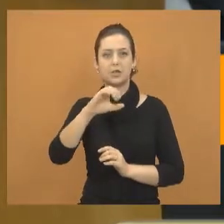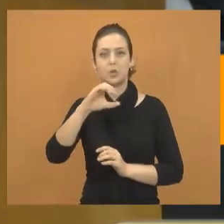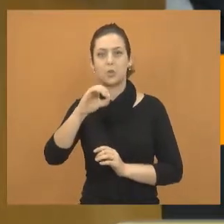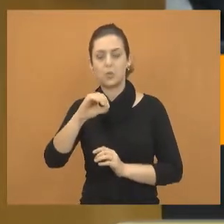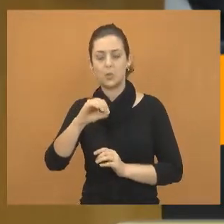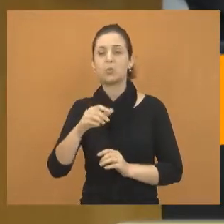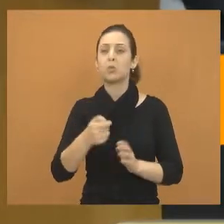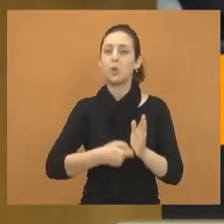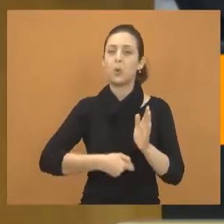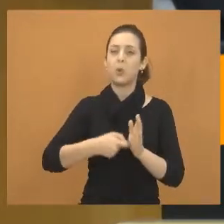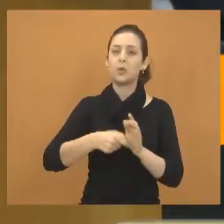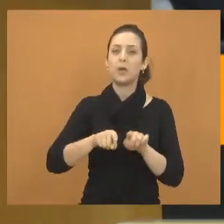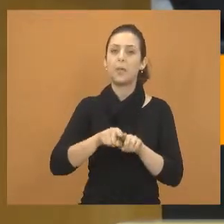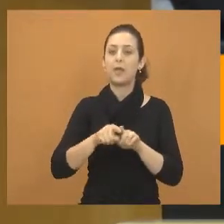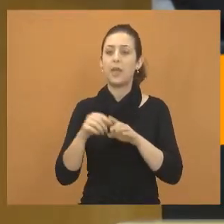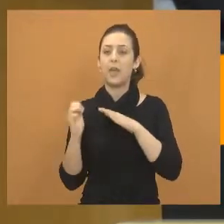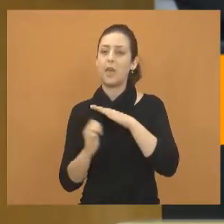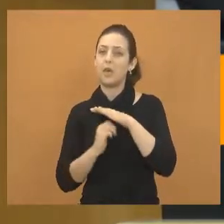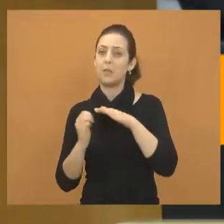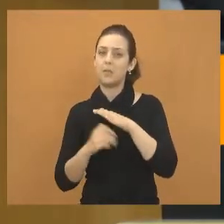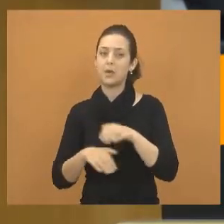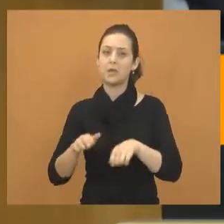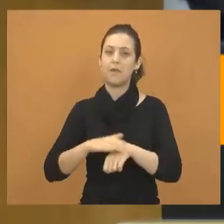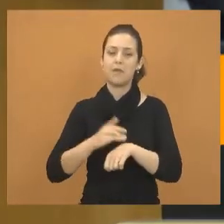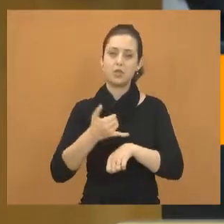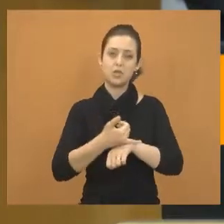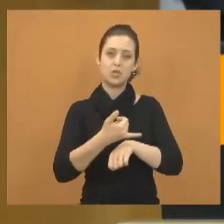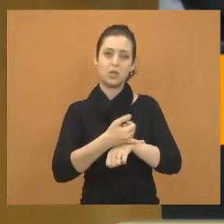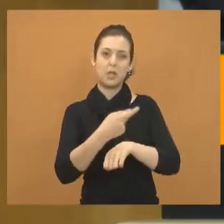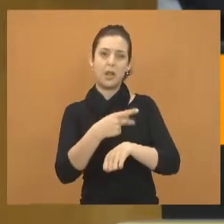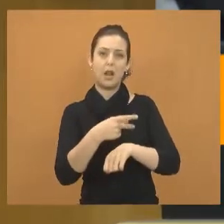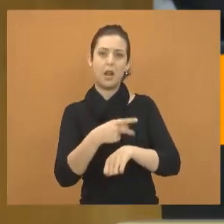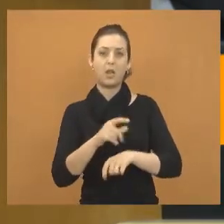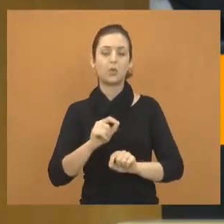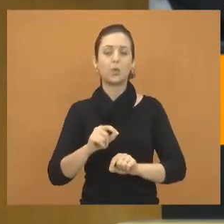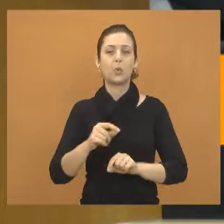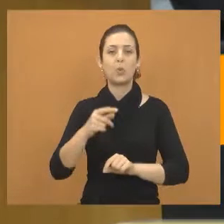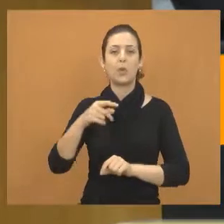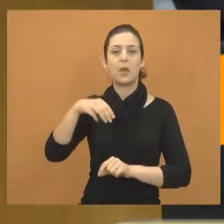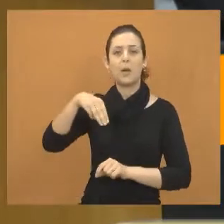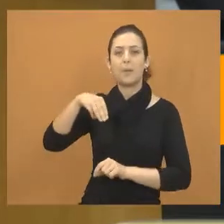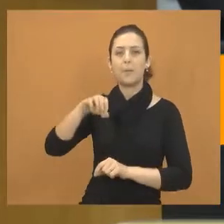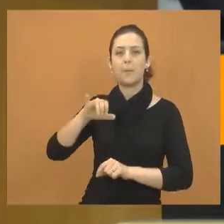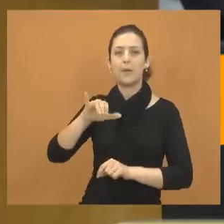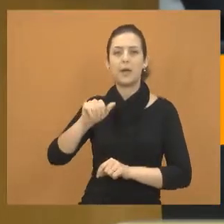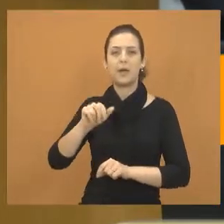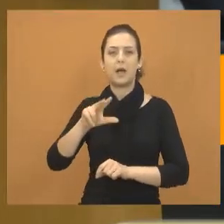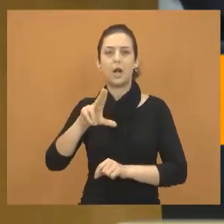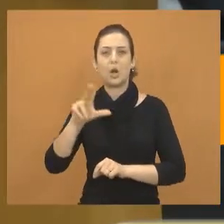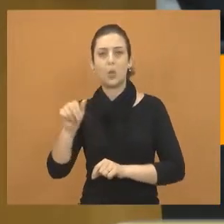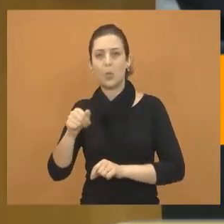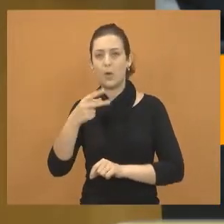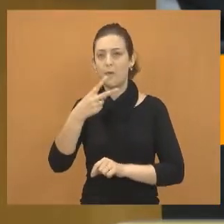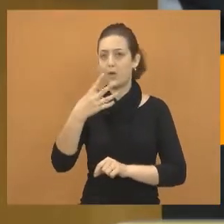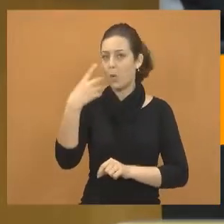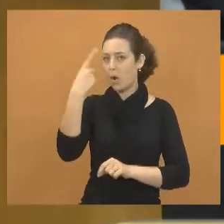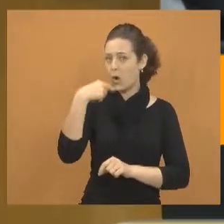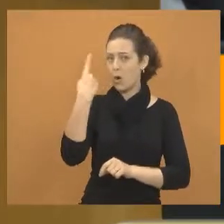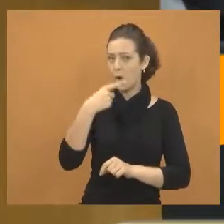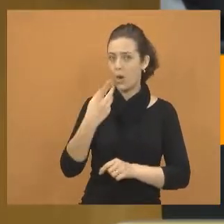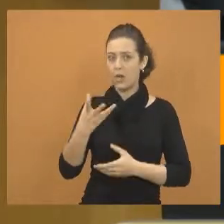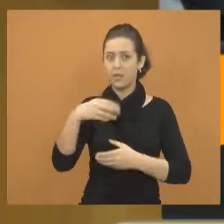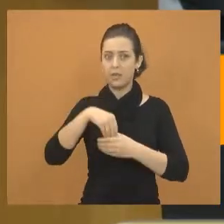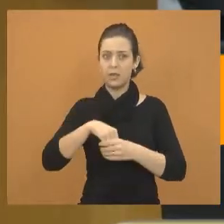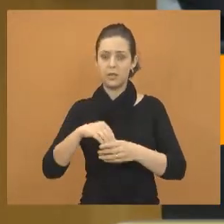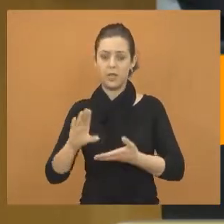para contratar a empresa que vai fazer a gestão lá do Parque Meia Lua, 24 horas. Então, dentro dessa